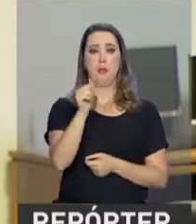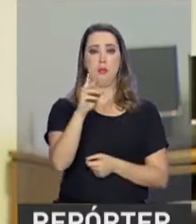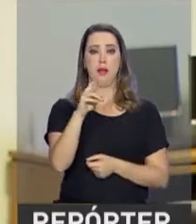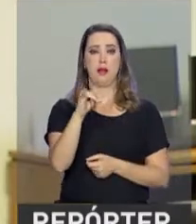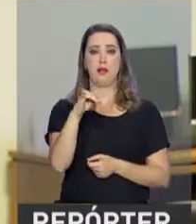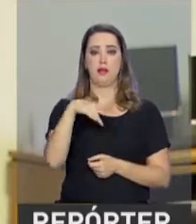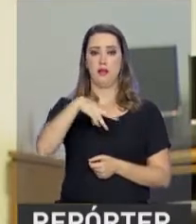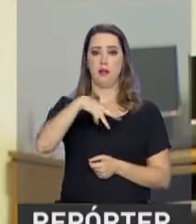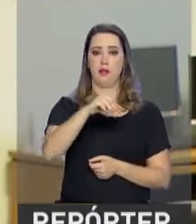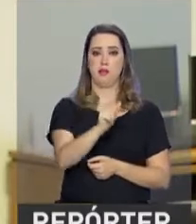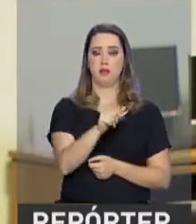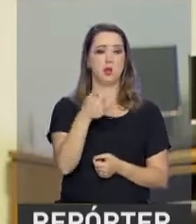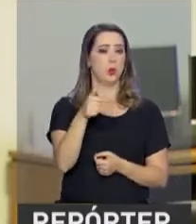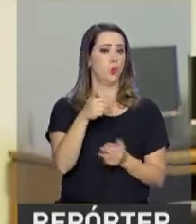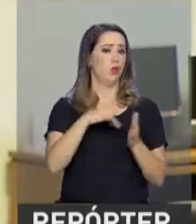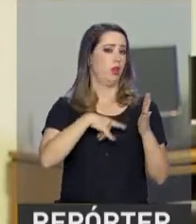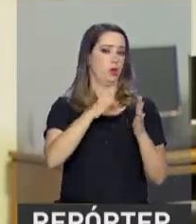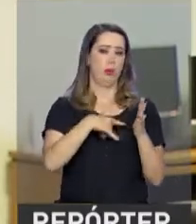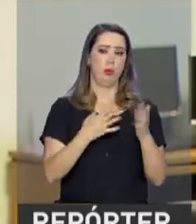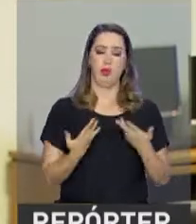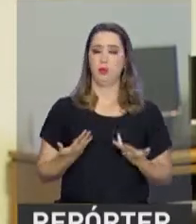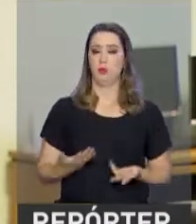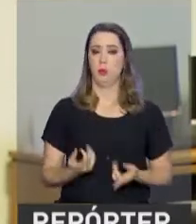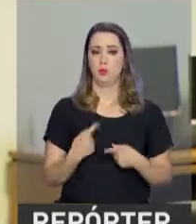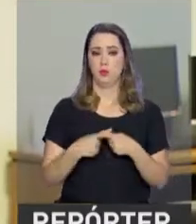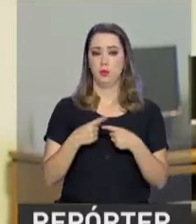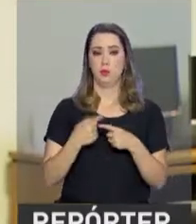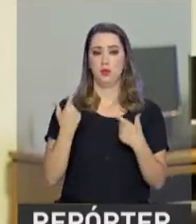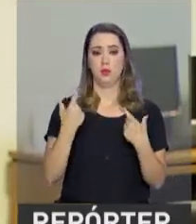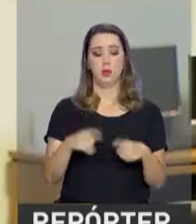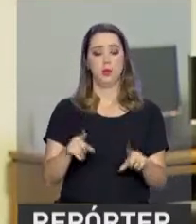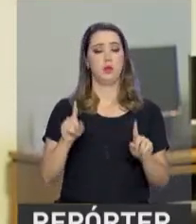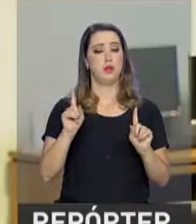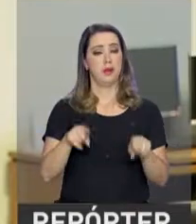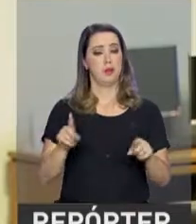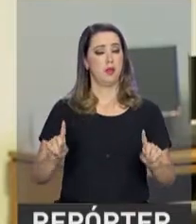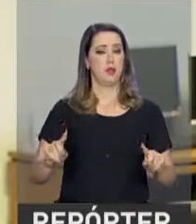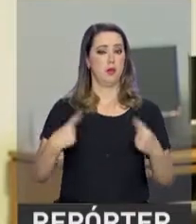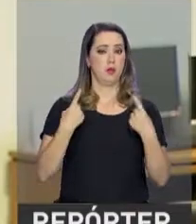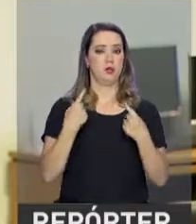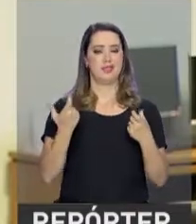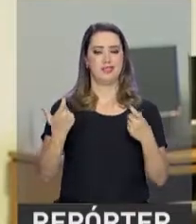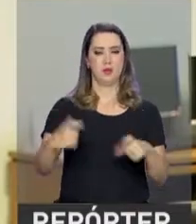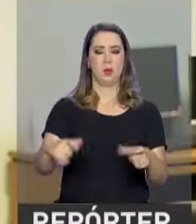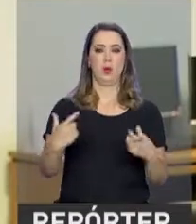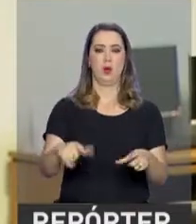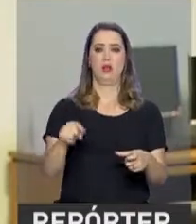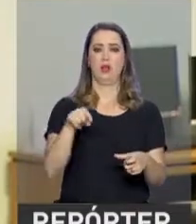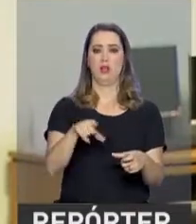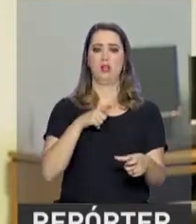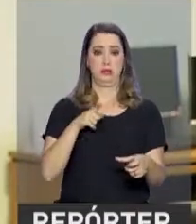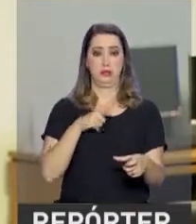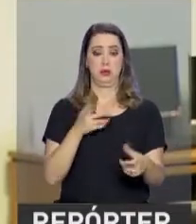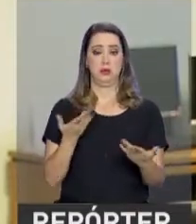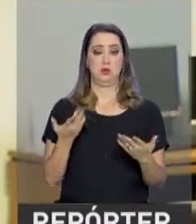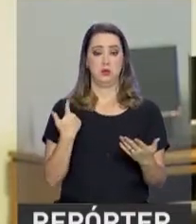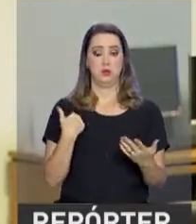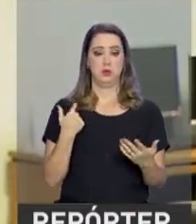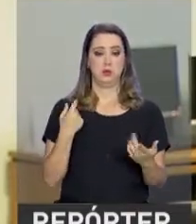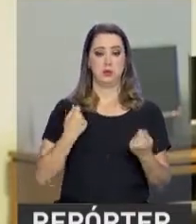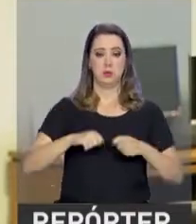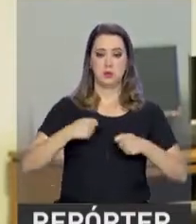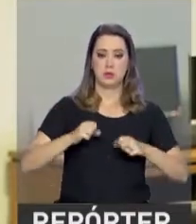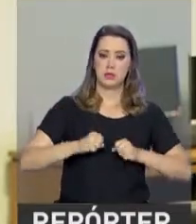regularizadas do ponto de vista fundiário porque é um desafio muito grande naquele estado naquela cidade que nós também envidaremos